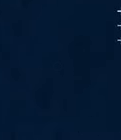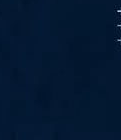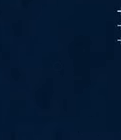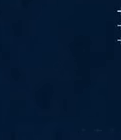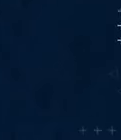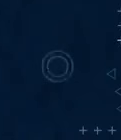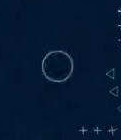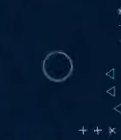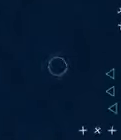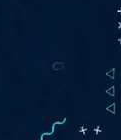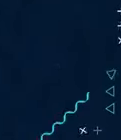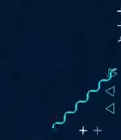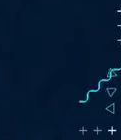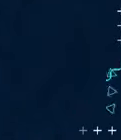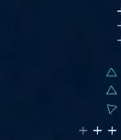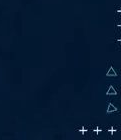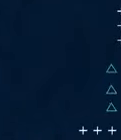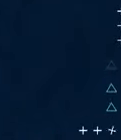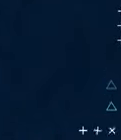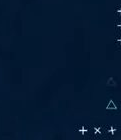resolução.